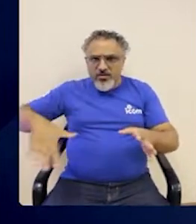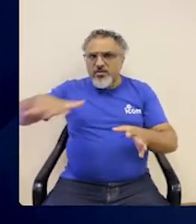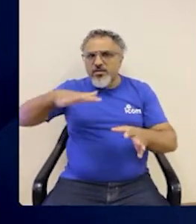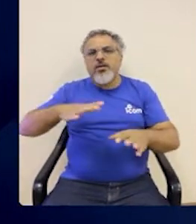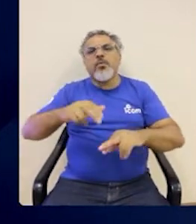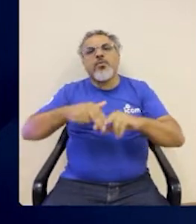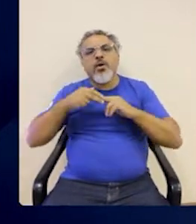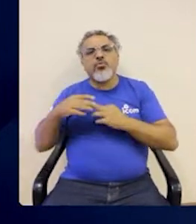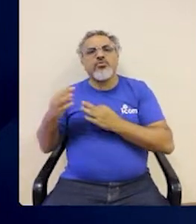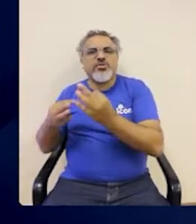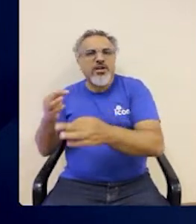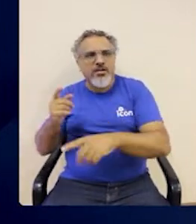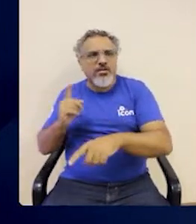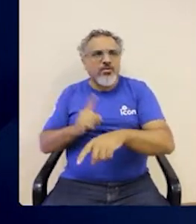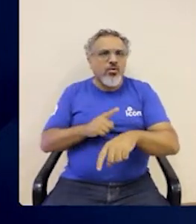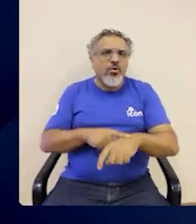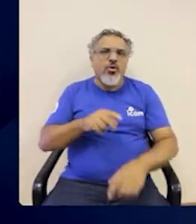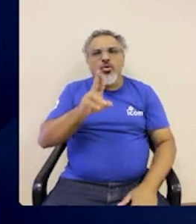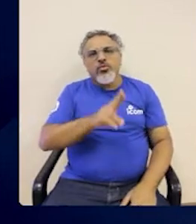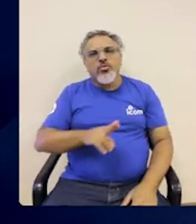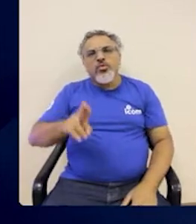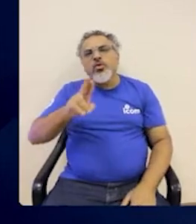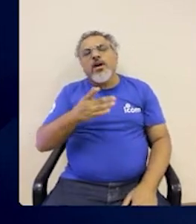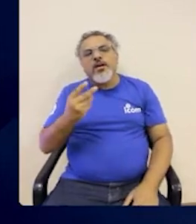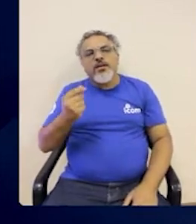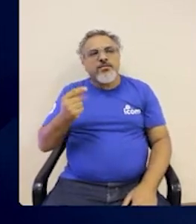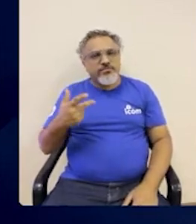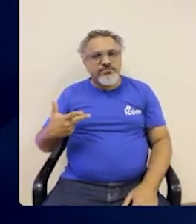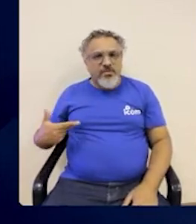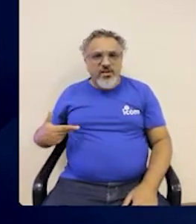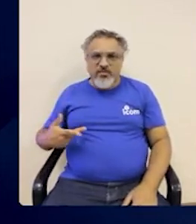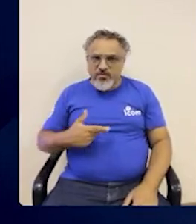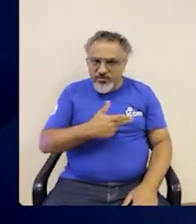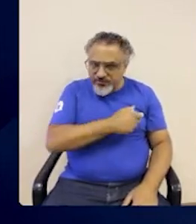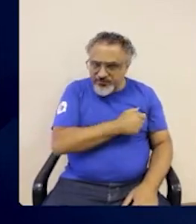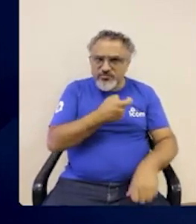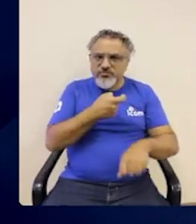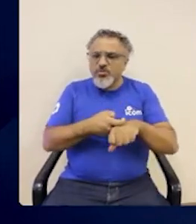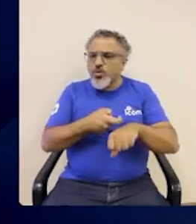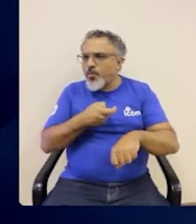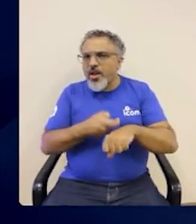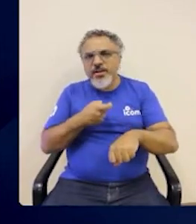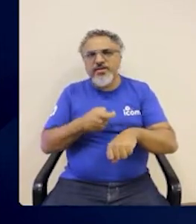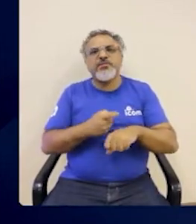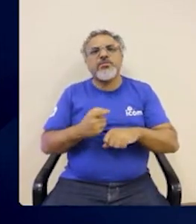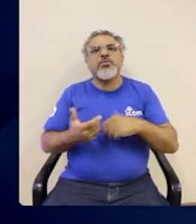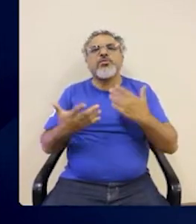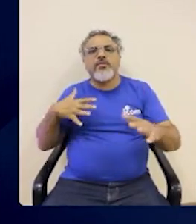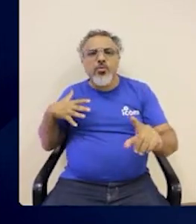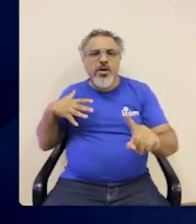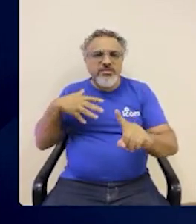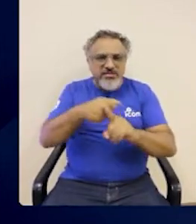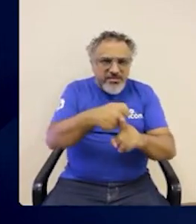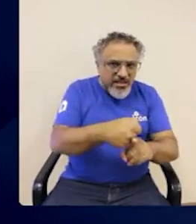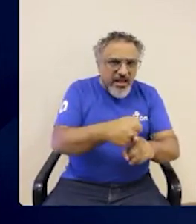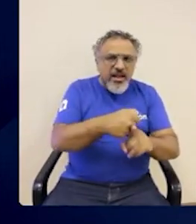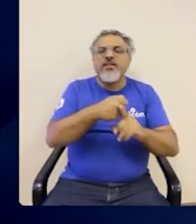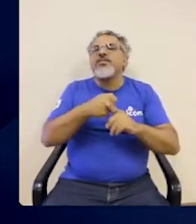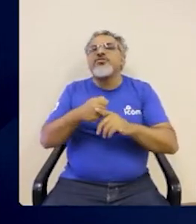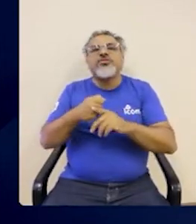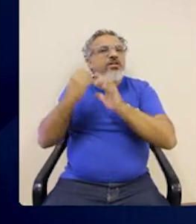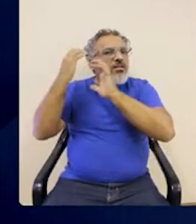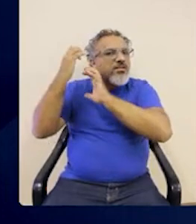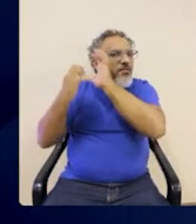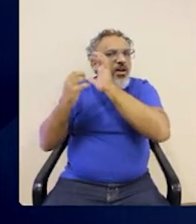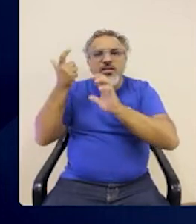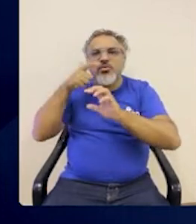terapêutica, ou um usuário que fez uma cirurgia ortopédica recente, ou teve um acidente vascular encefálico recente, não